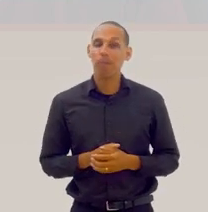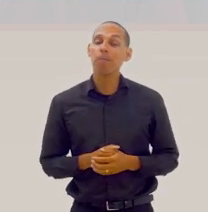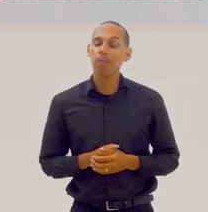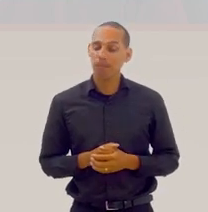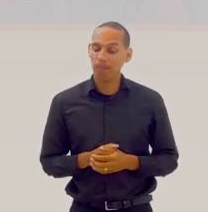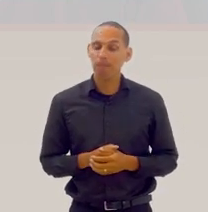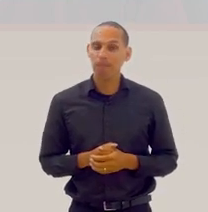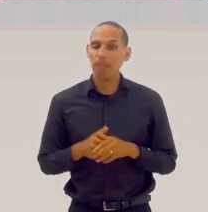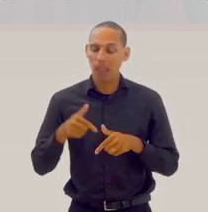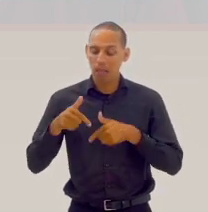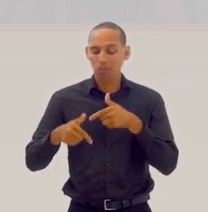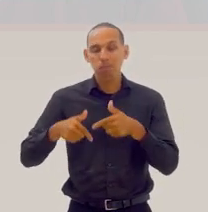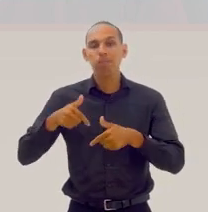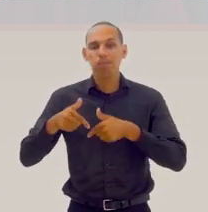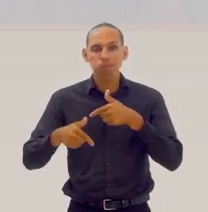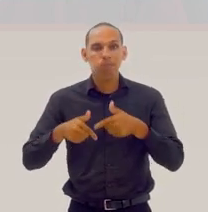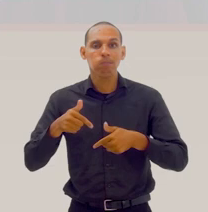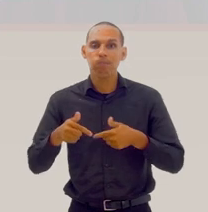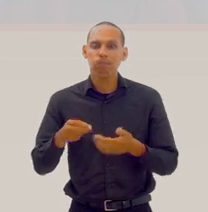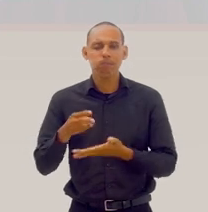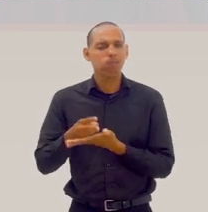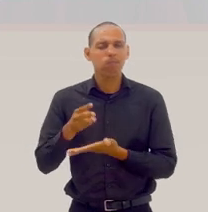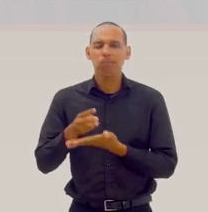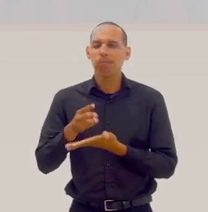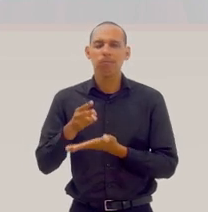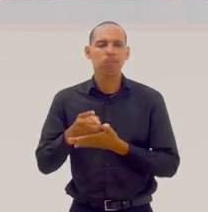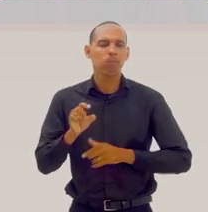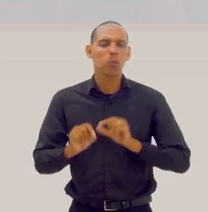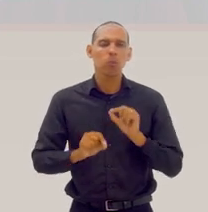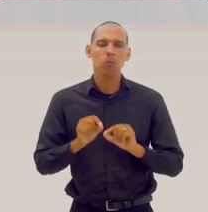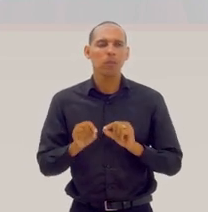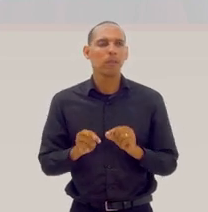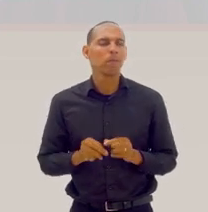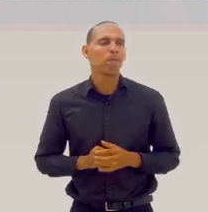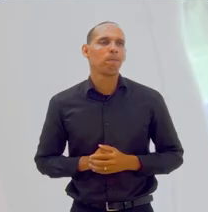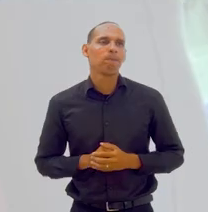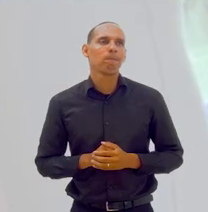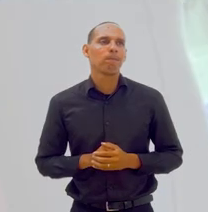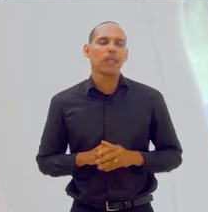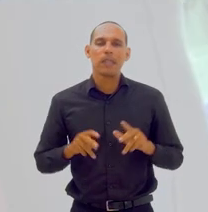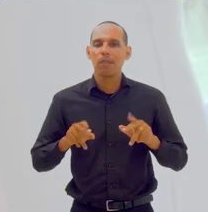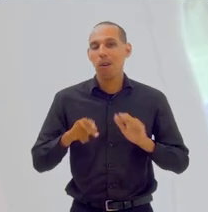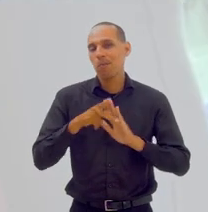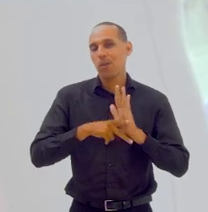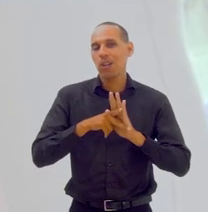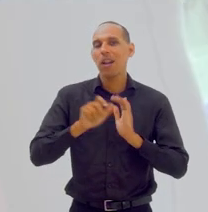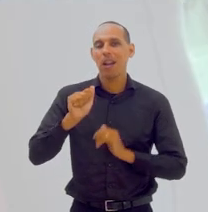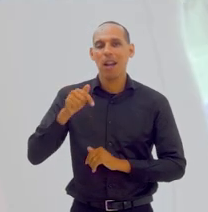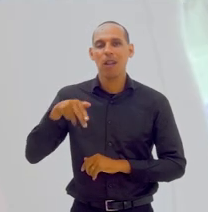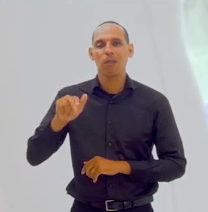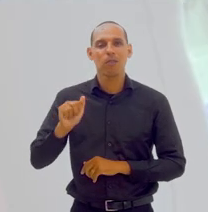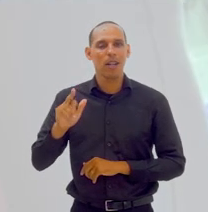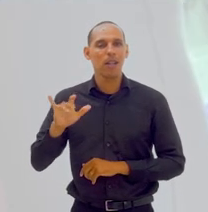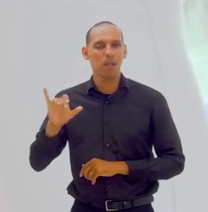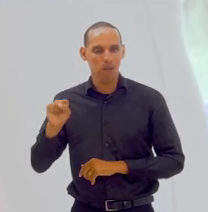trabalho sempre daquelas pegadas que o projeto Aquários